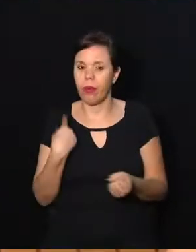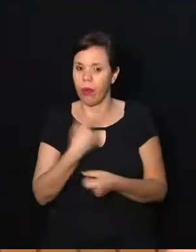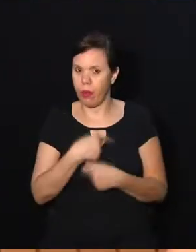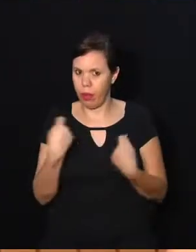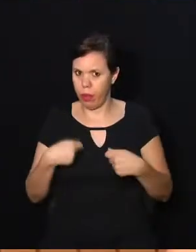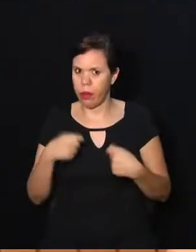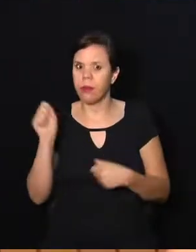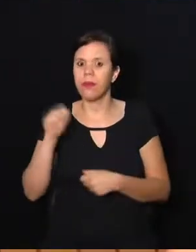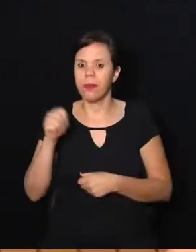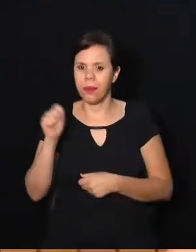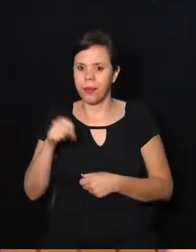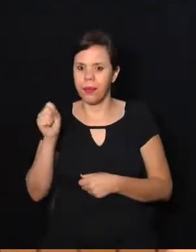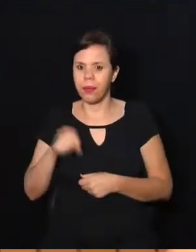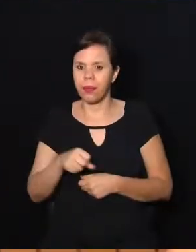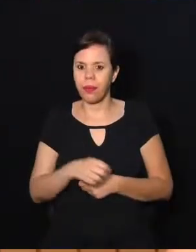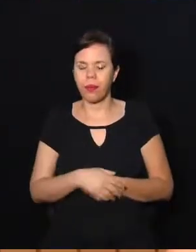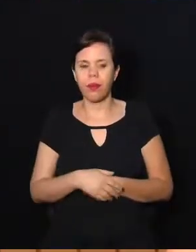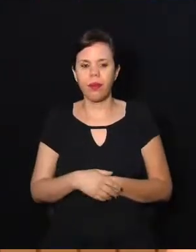precisamos, sim,